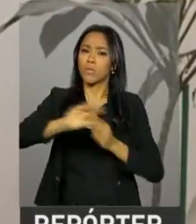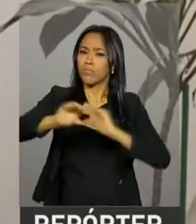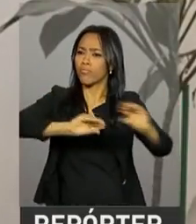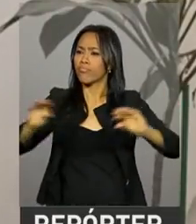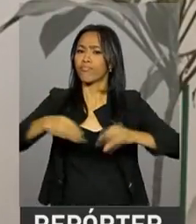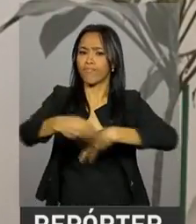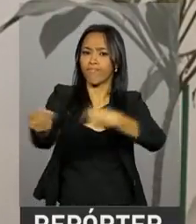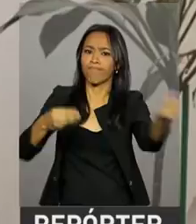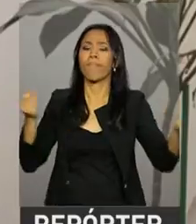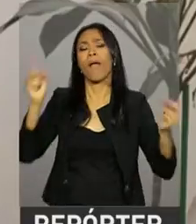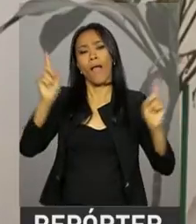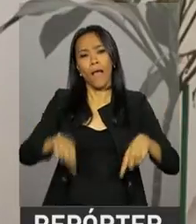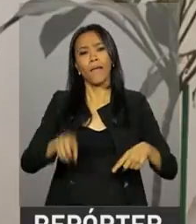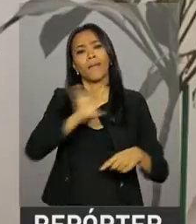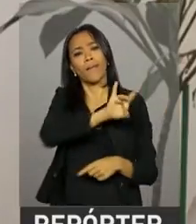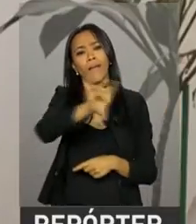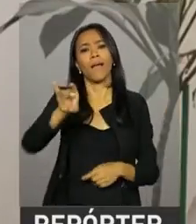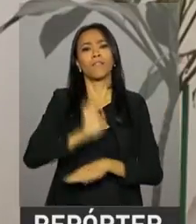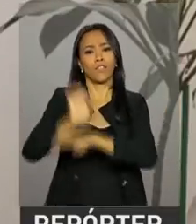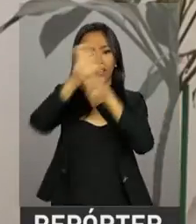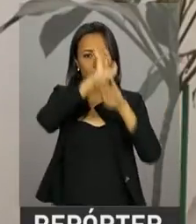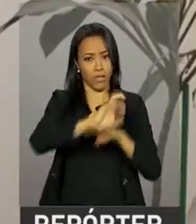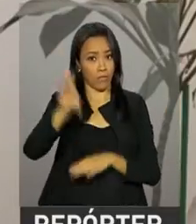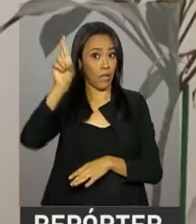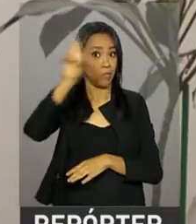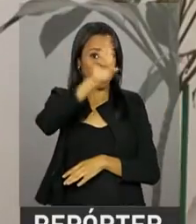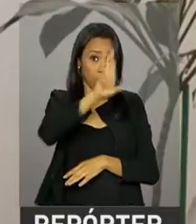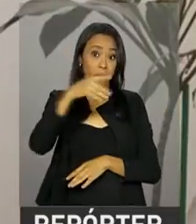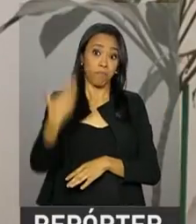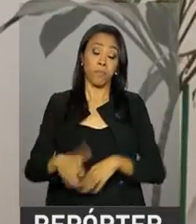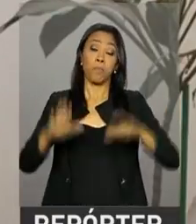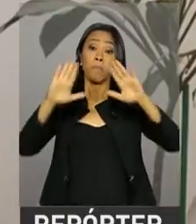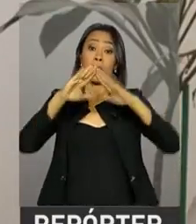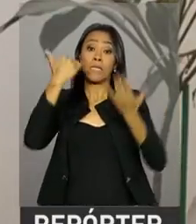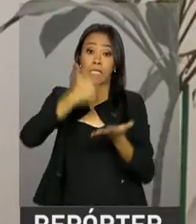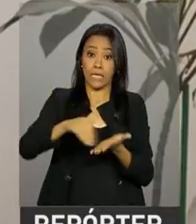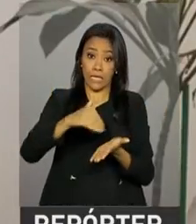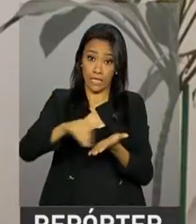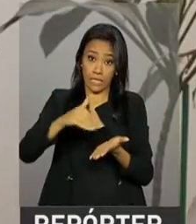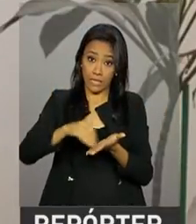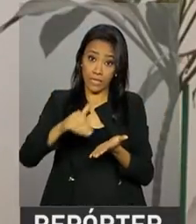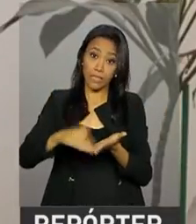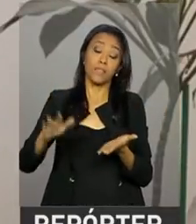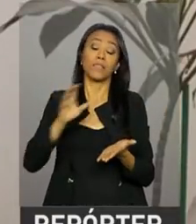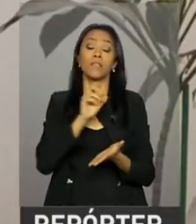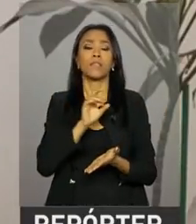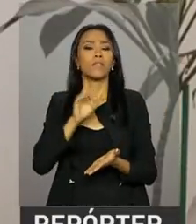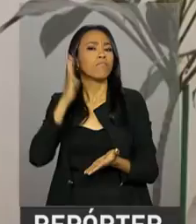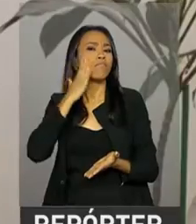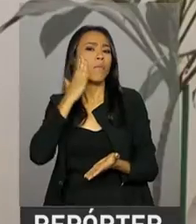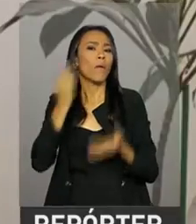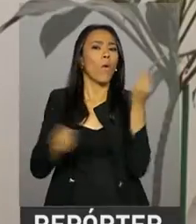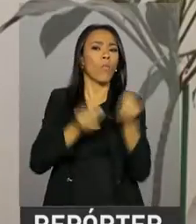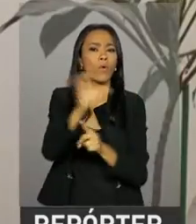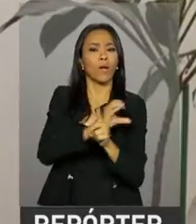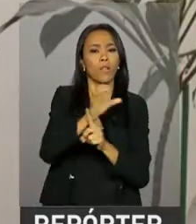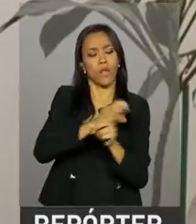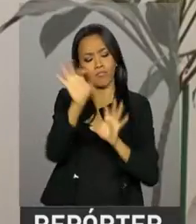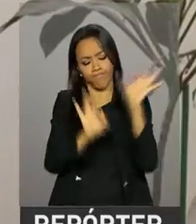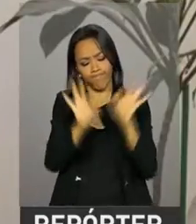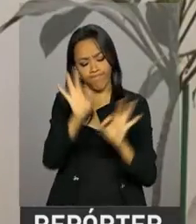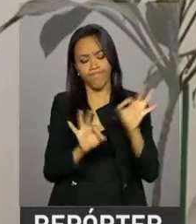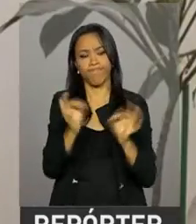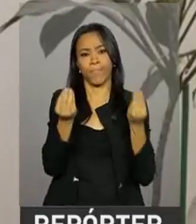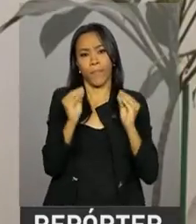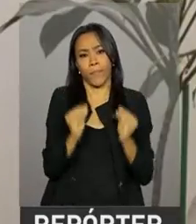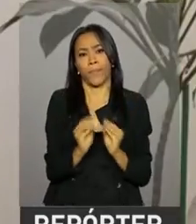ficará a cargo de cada estado já que cabe às secretarias estaduais e municipais de saúde definir um cronograma específico para a